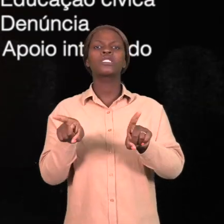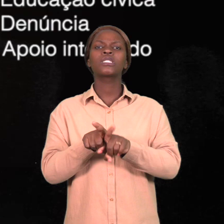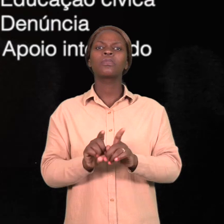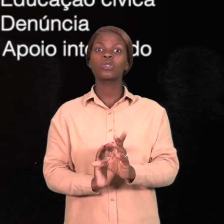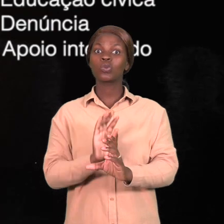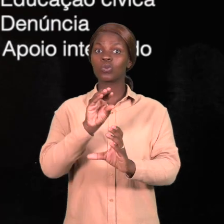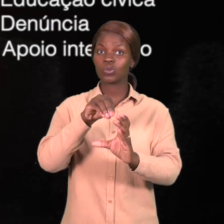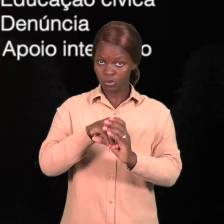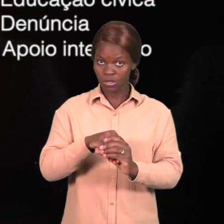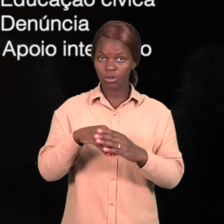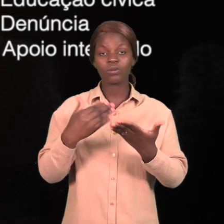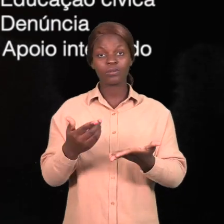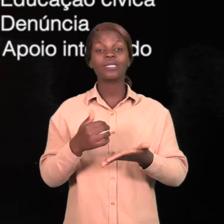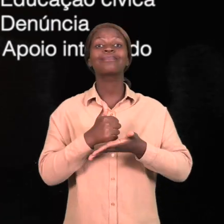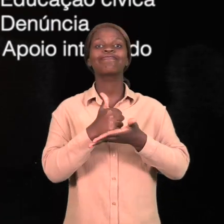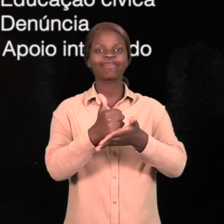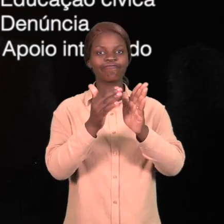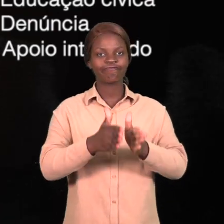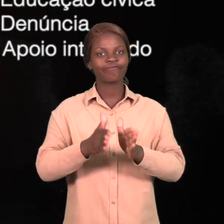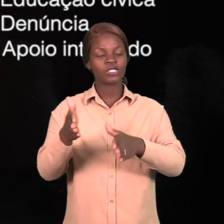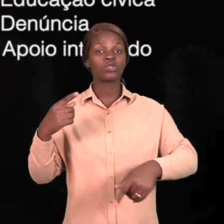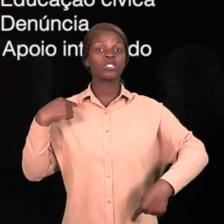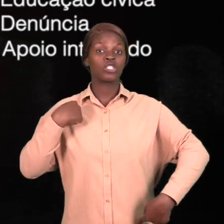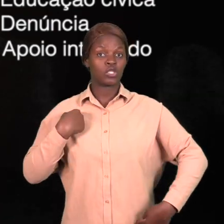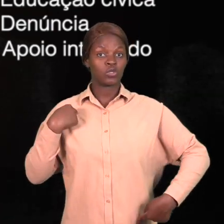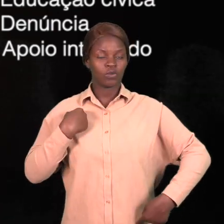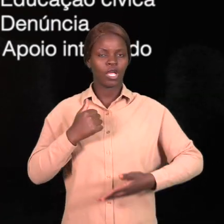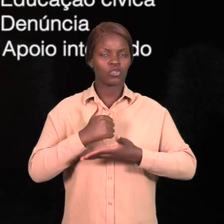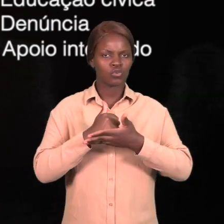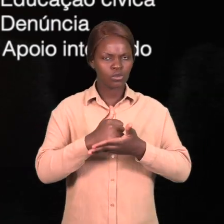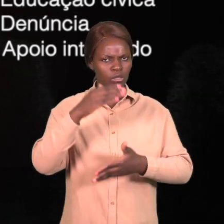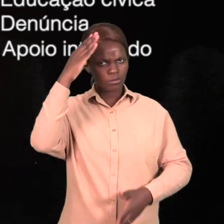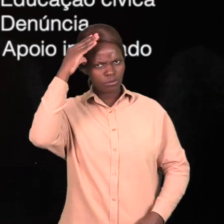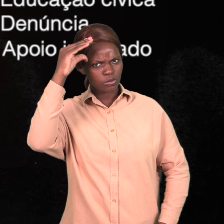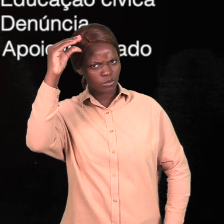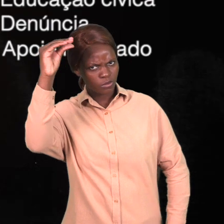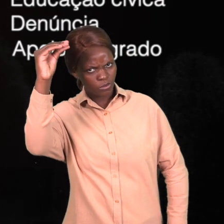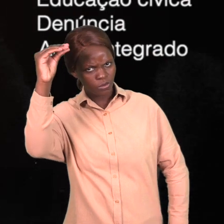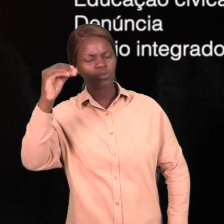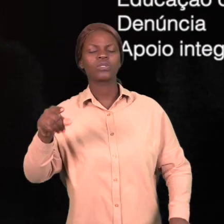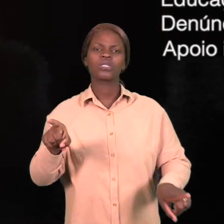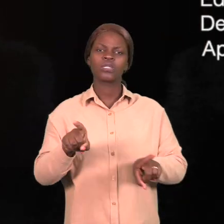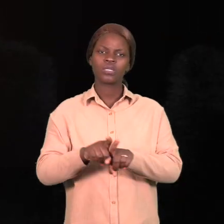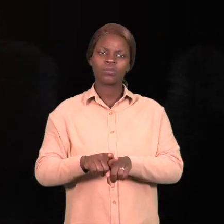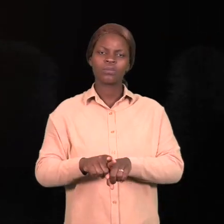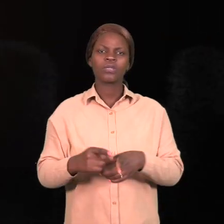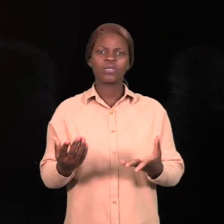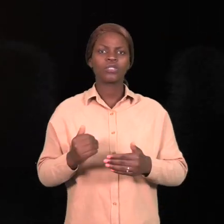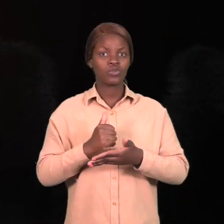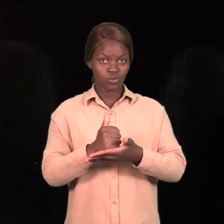psicossocial e amparo. Prevenir e combater a VBG permite muito mais. Permite que